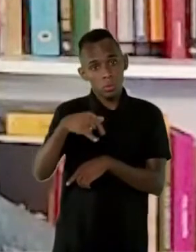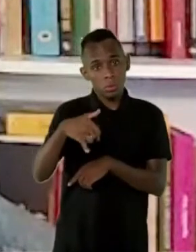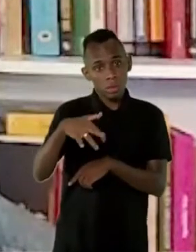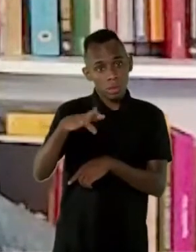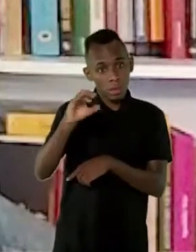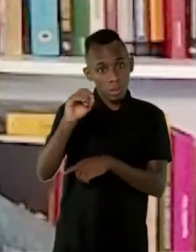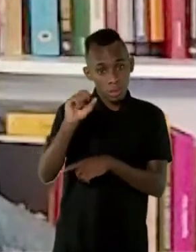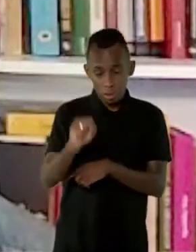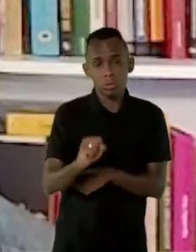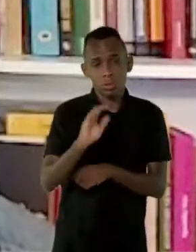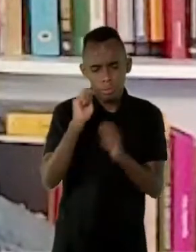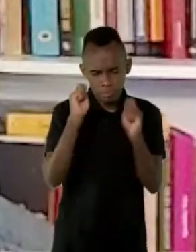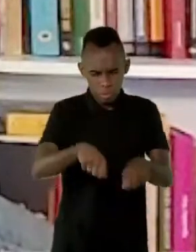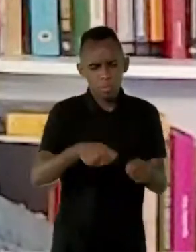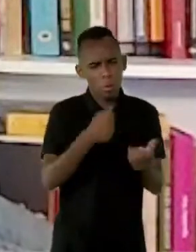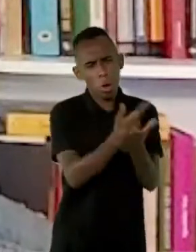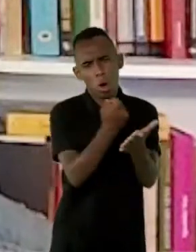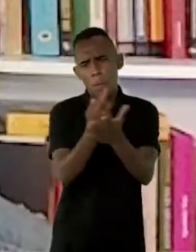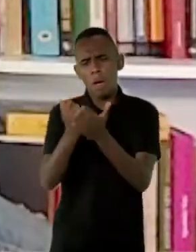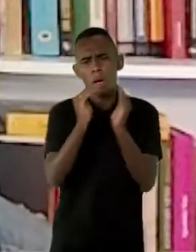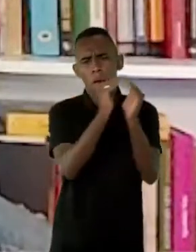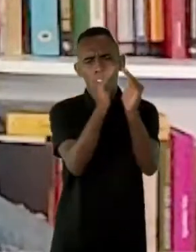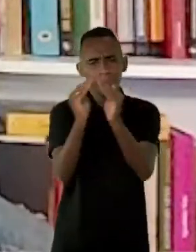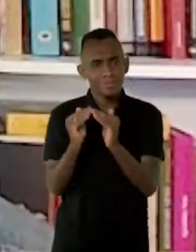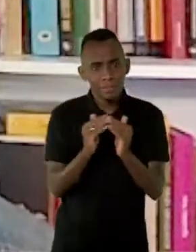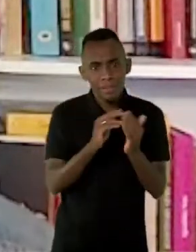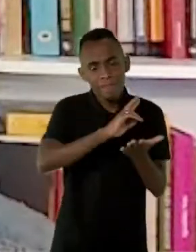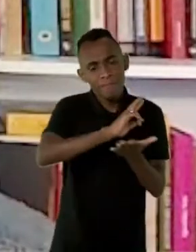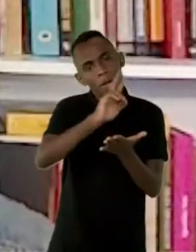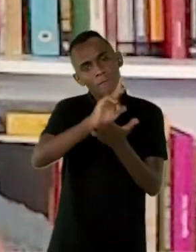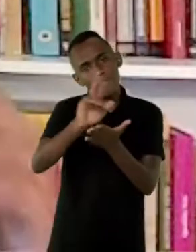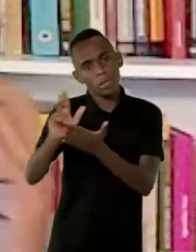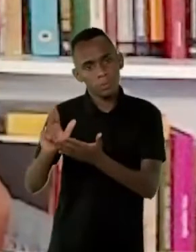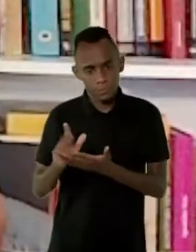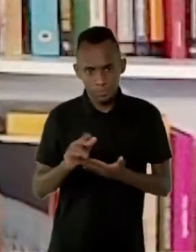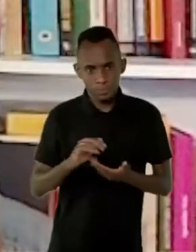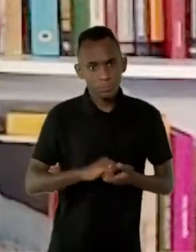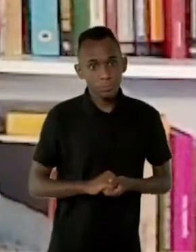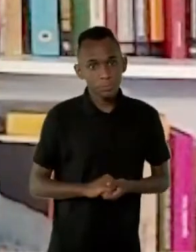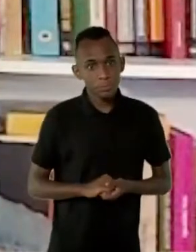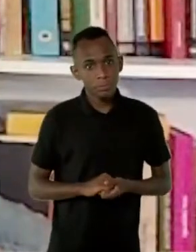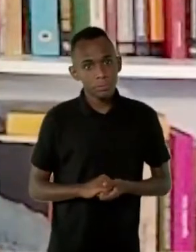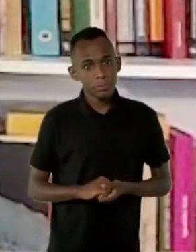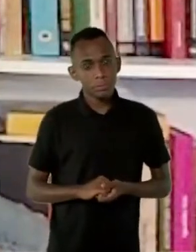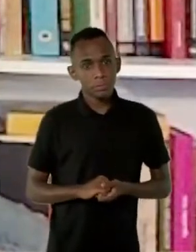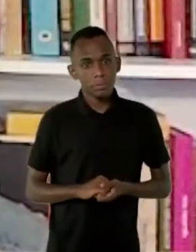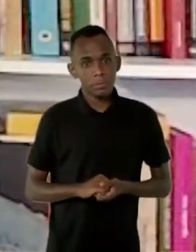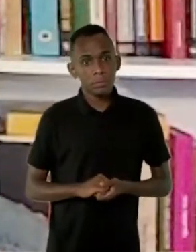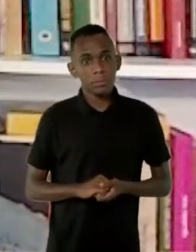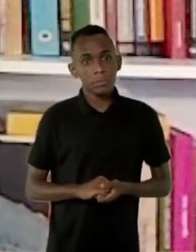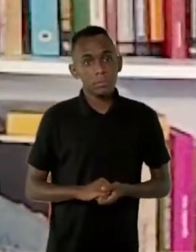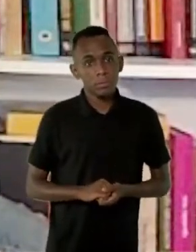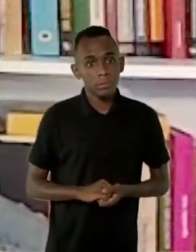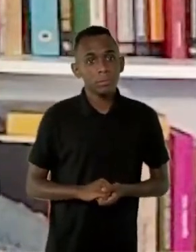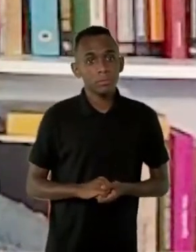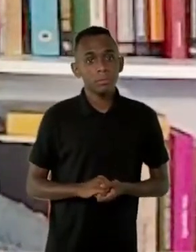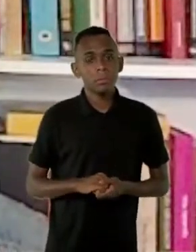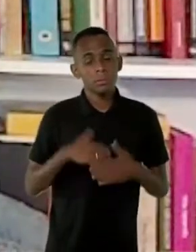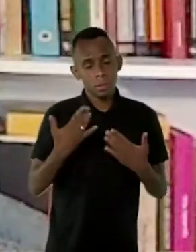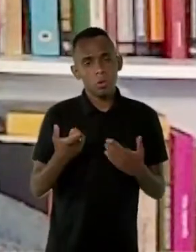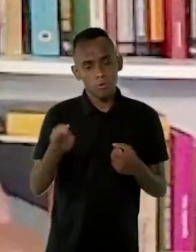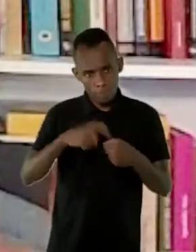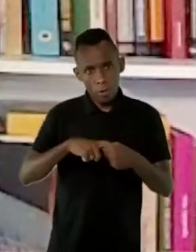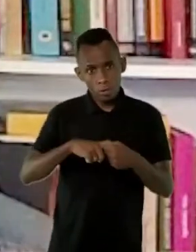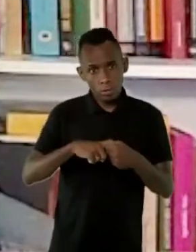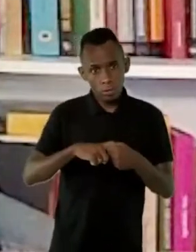diversas casas dessas. Então, assim, eu reputo aí a fala do Jorge Amado. O